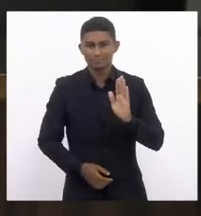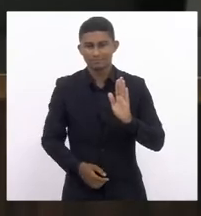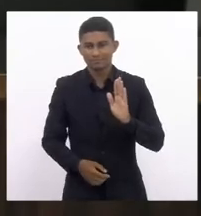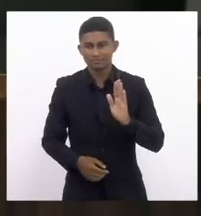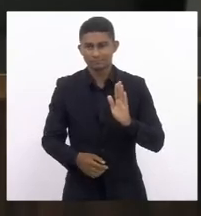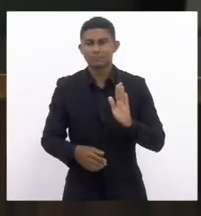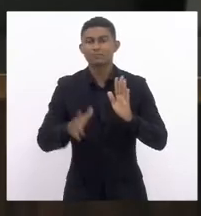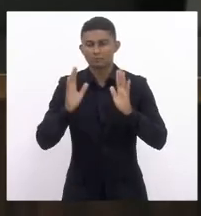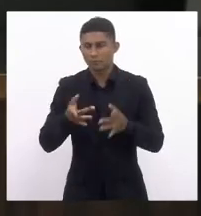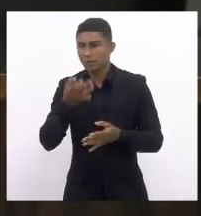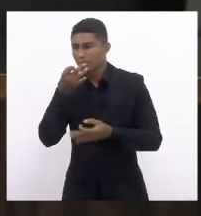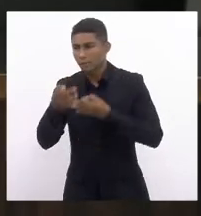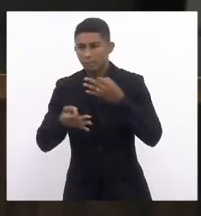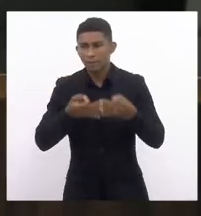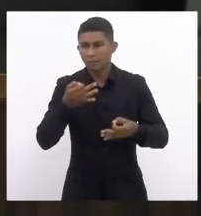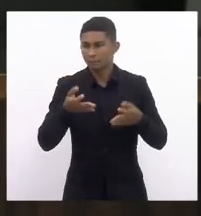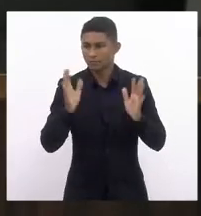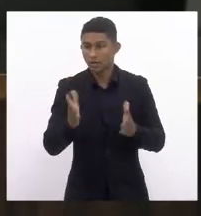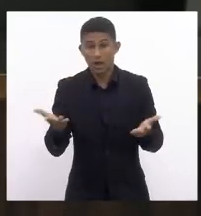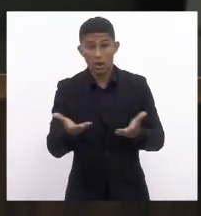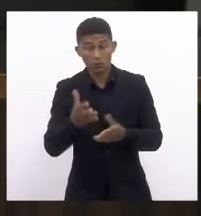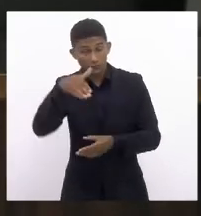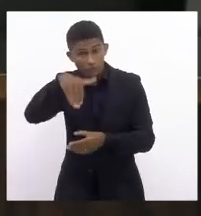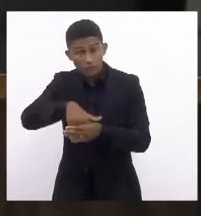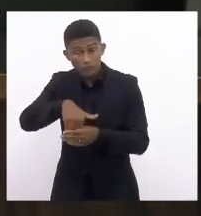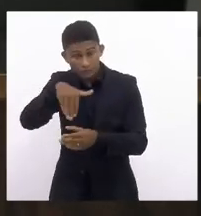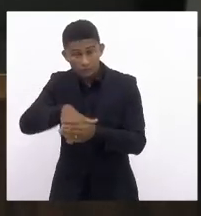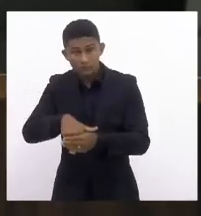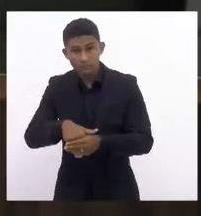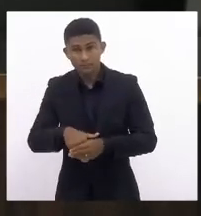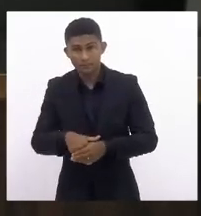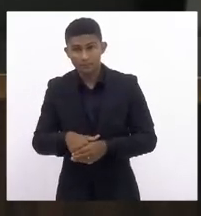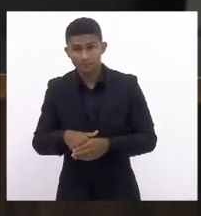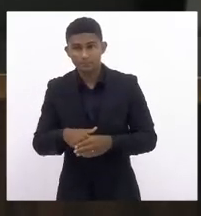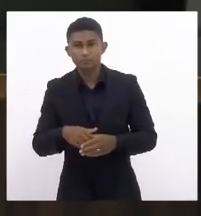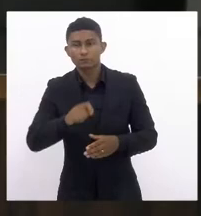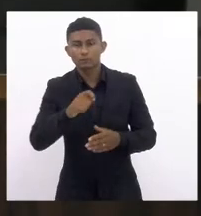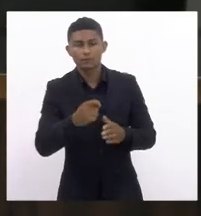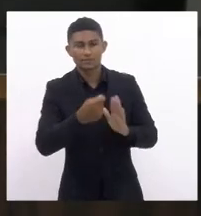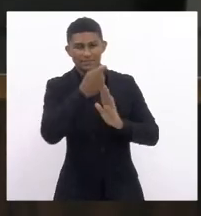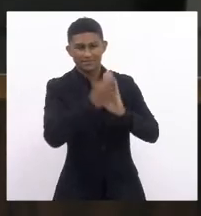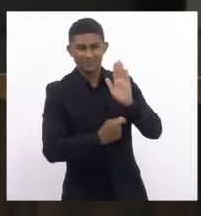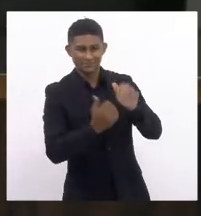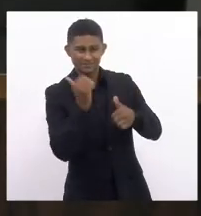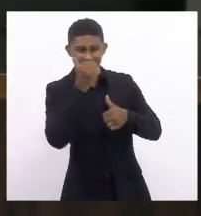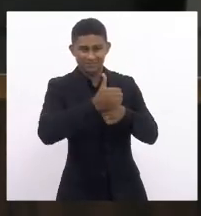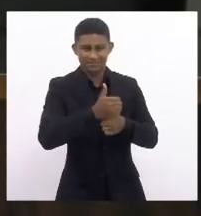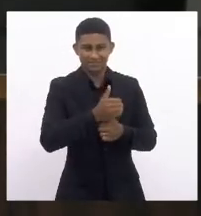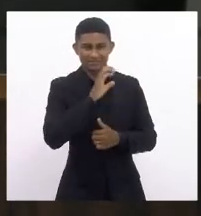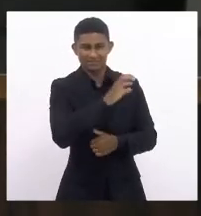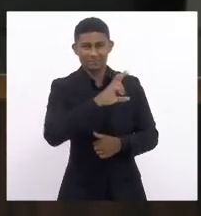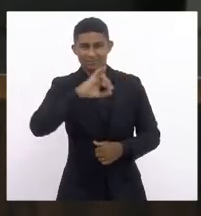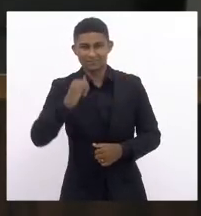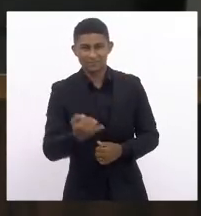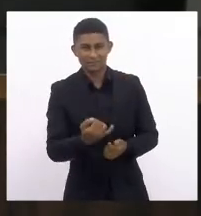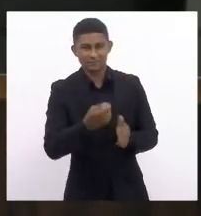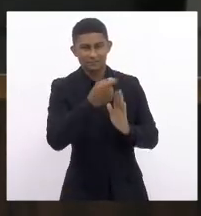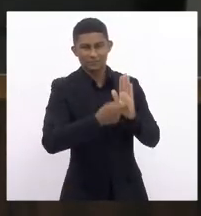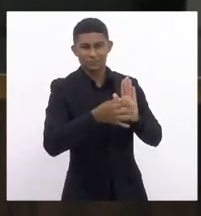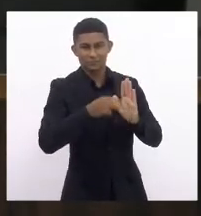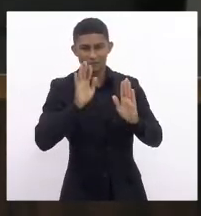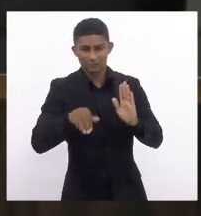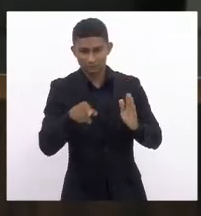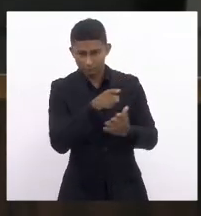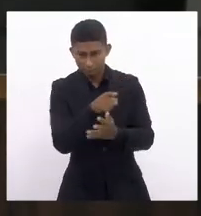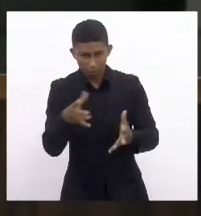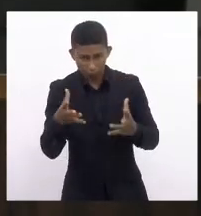Pareceres emitidos em votação substitutivo da CCJ com forma final de redação. Se os que aprovam o